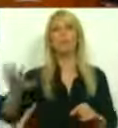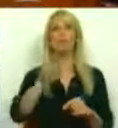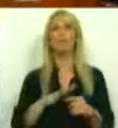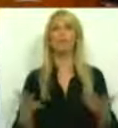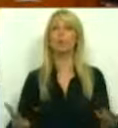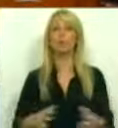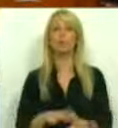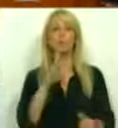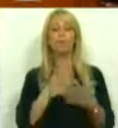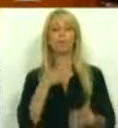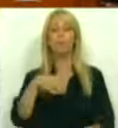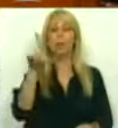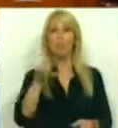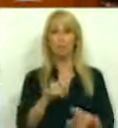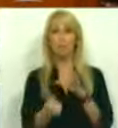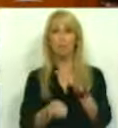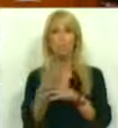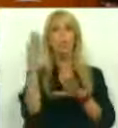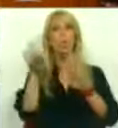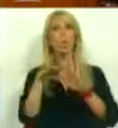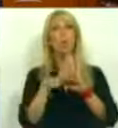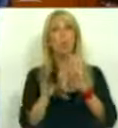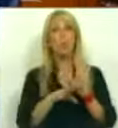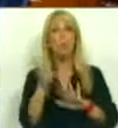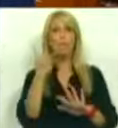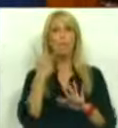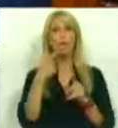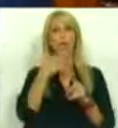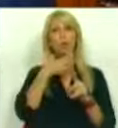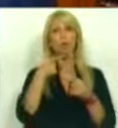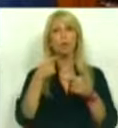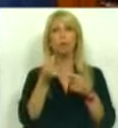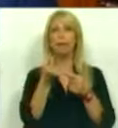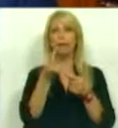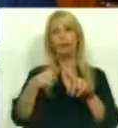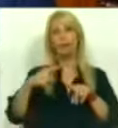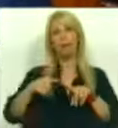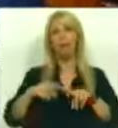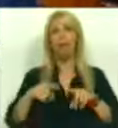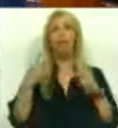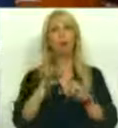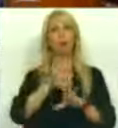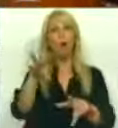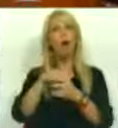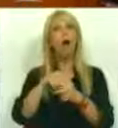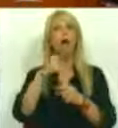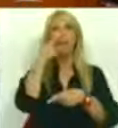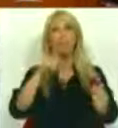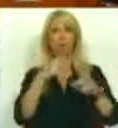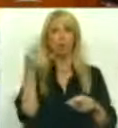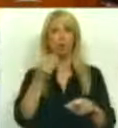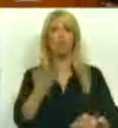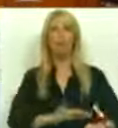E destaco ainda a criação de um Programa Nacional de Microcrédito, que tem alcance para além da população jovem desempregada, mas que